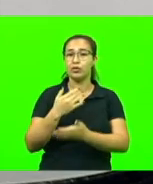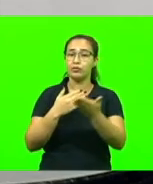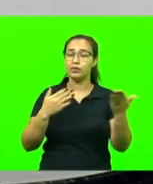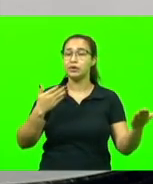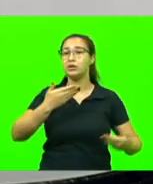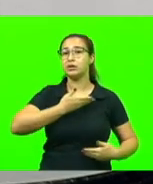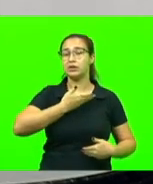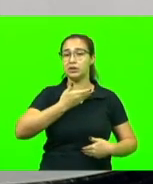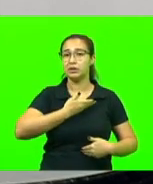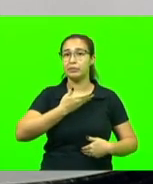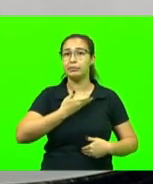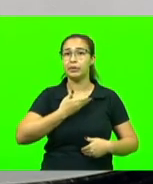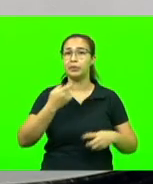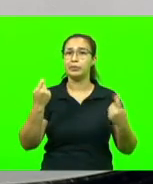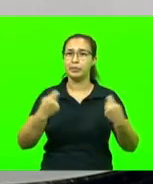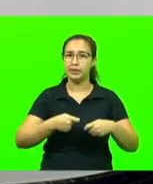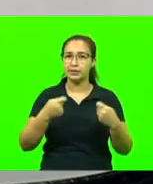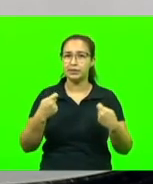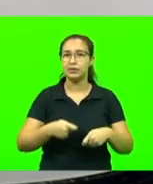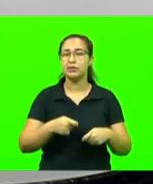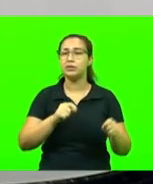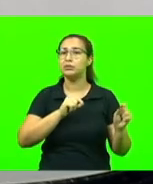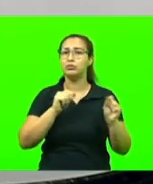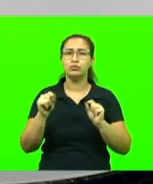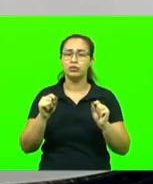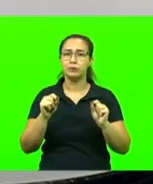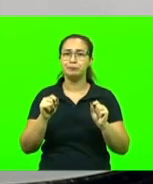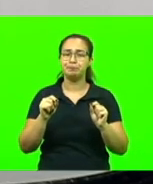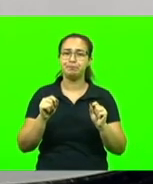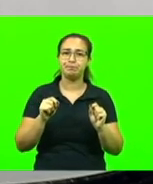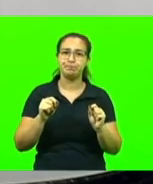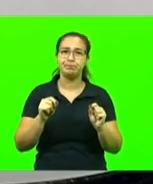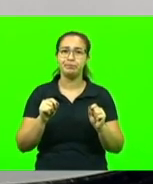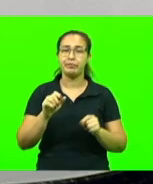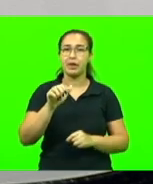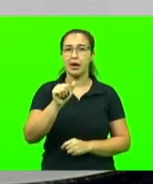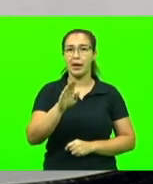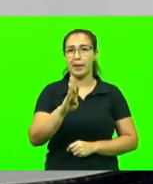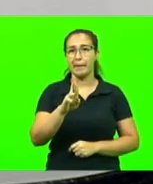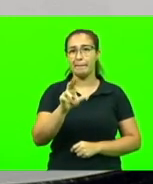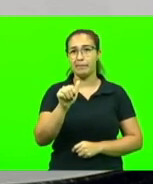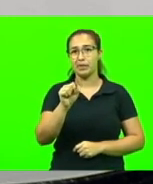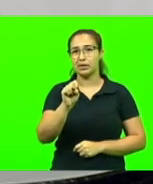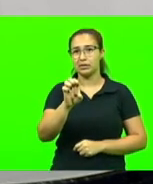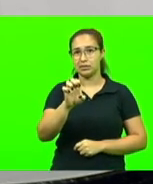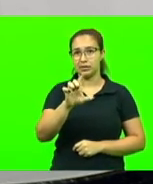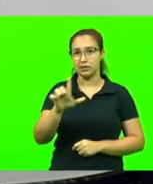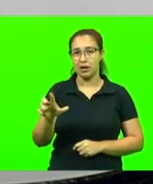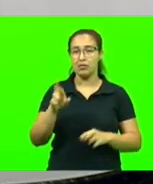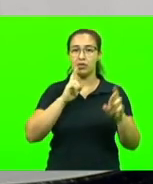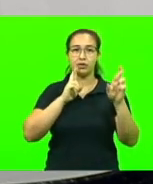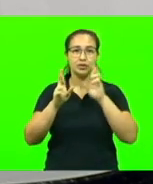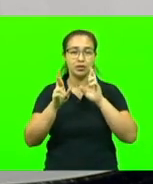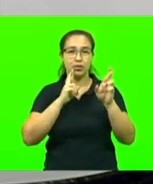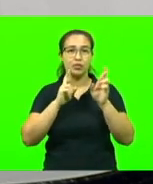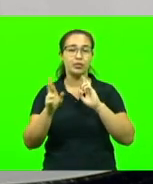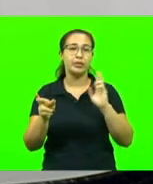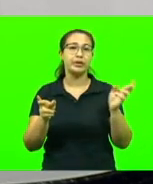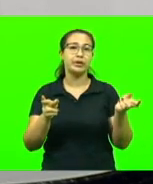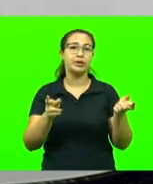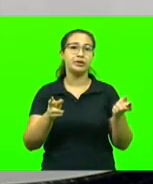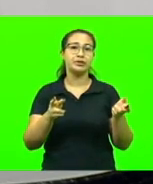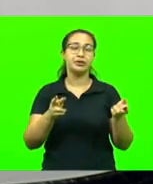ser abordados, principalmente pela Brasel, pelo setor de bares e restaurantes, trigo e